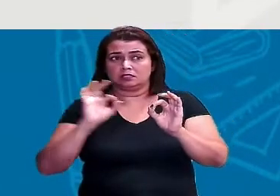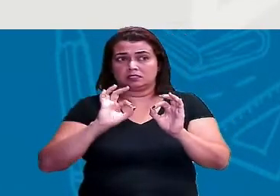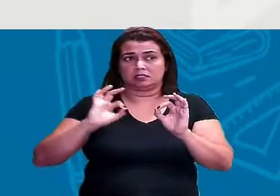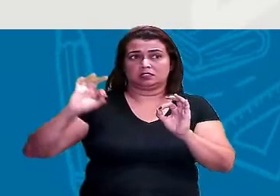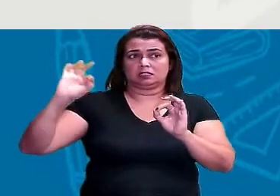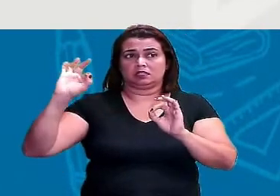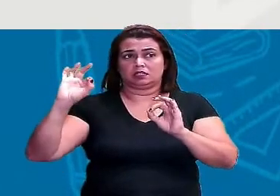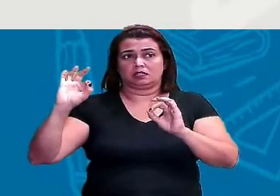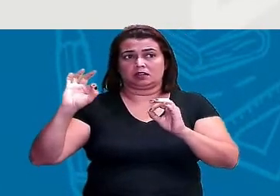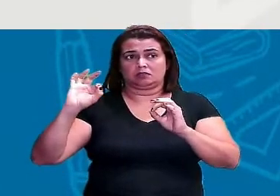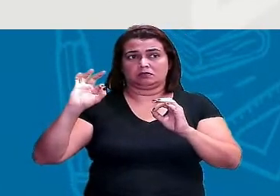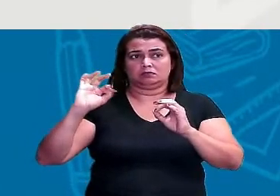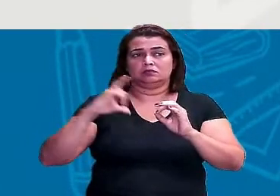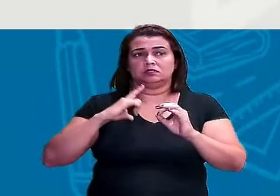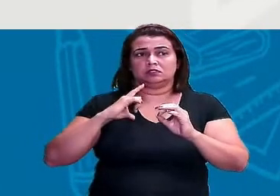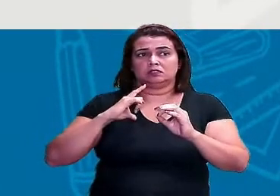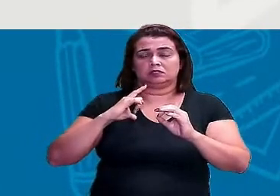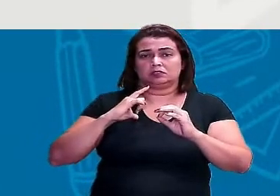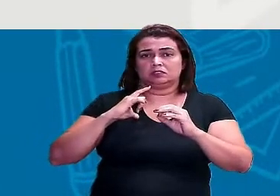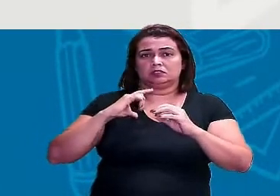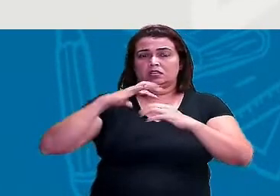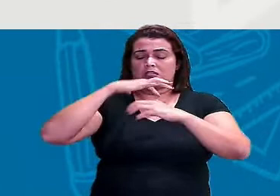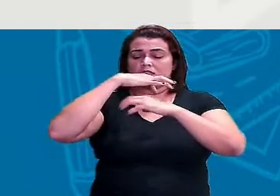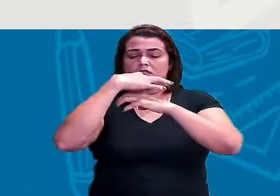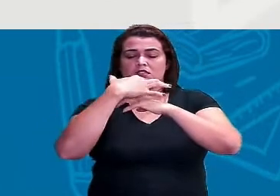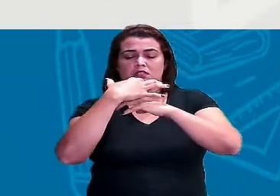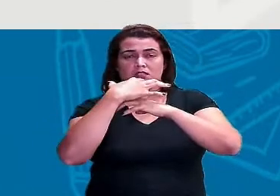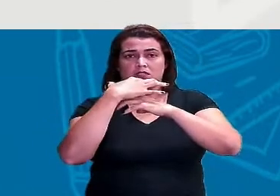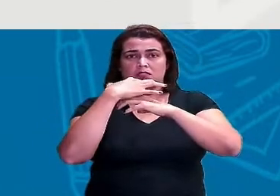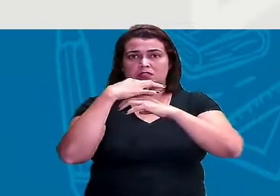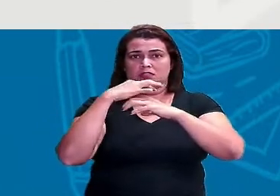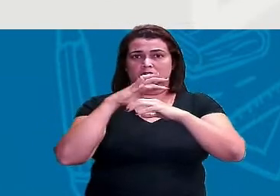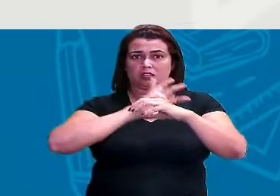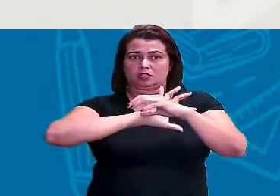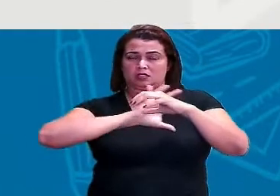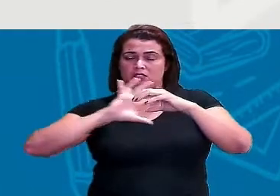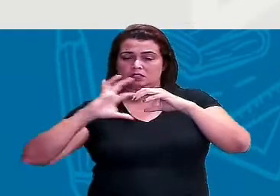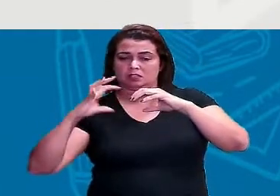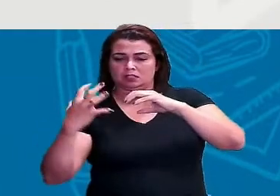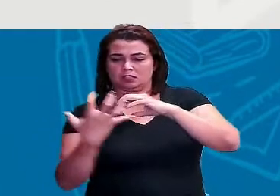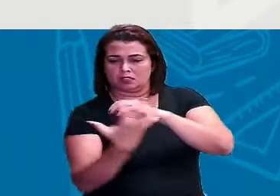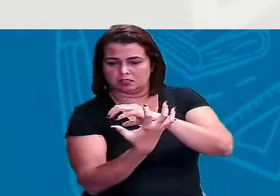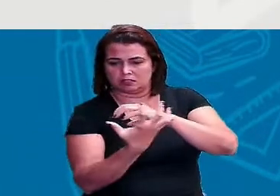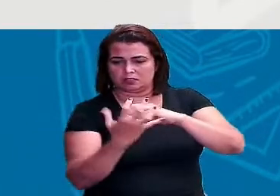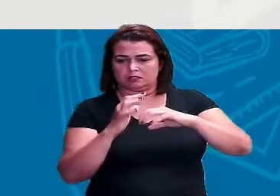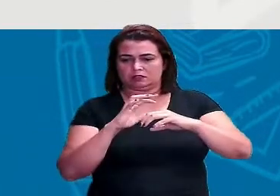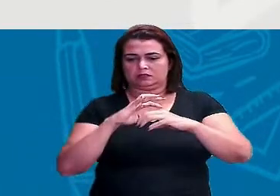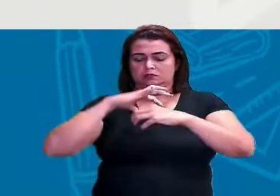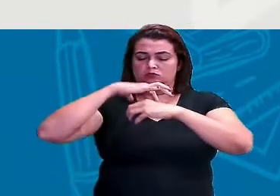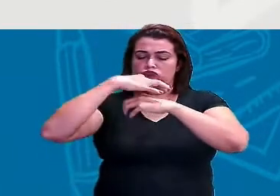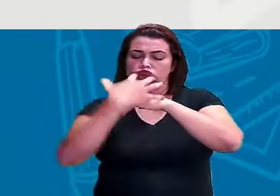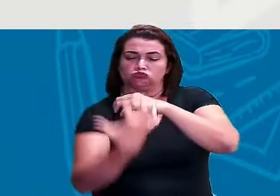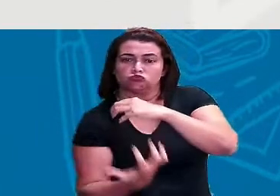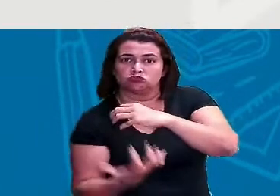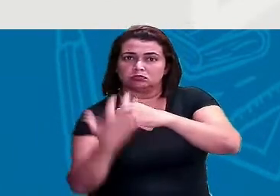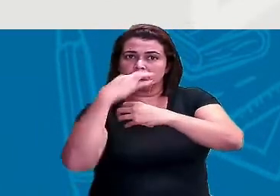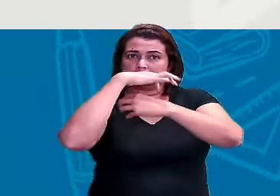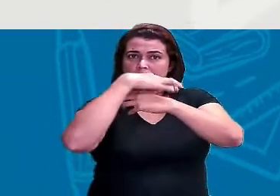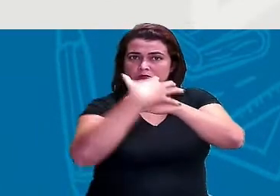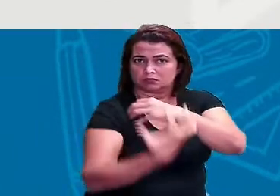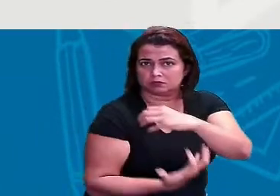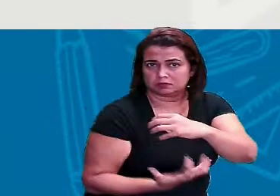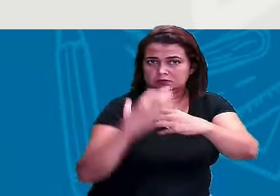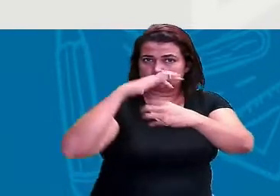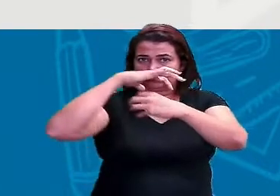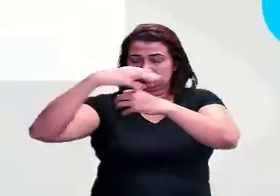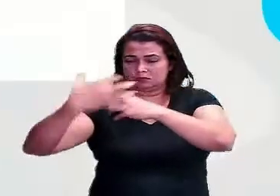linha do Equador. Então, nós temos aqui, você observe que temos uma linha marcando 30 graus, com sinal positivo, acima da linha